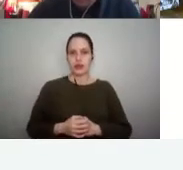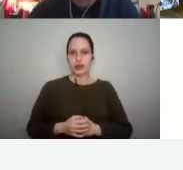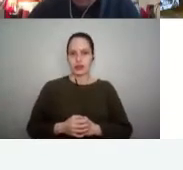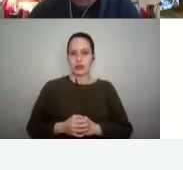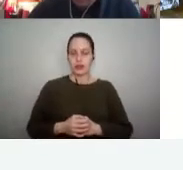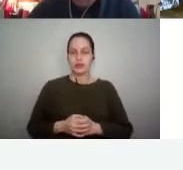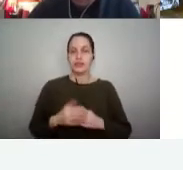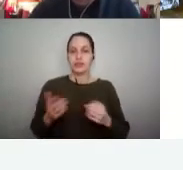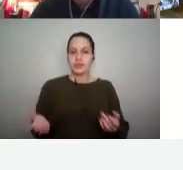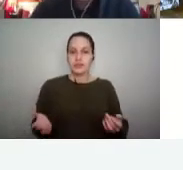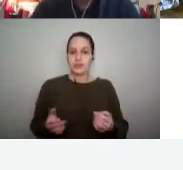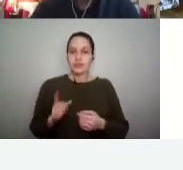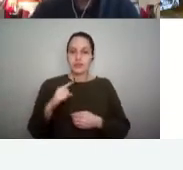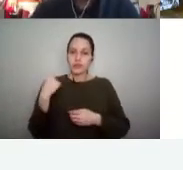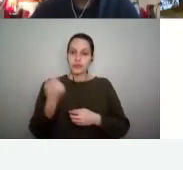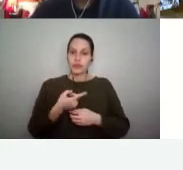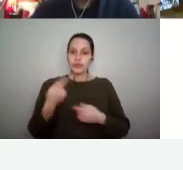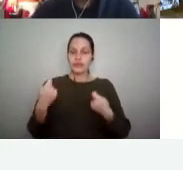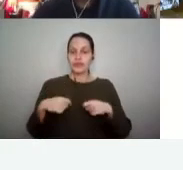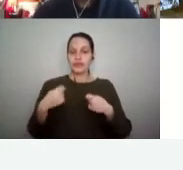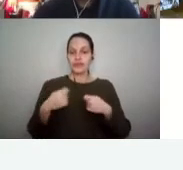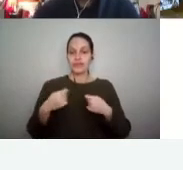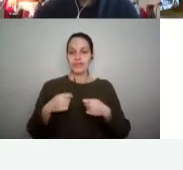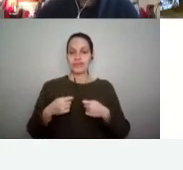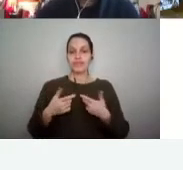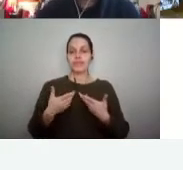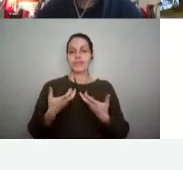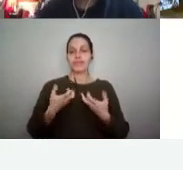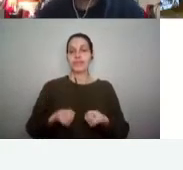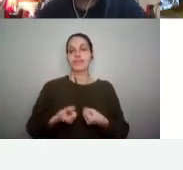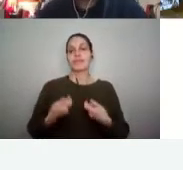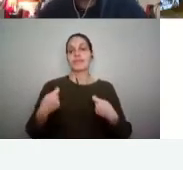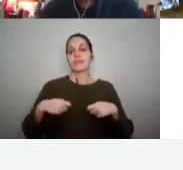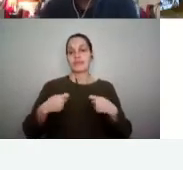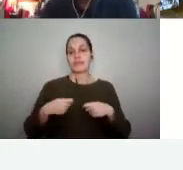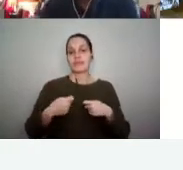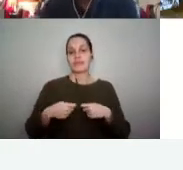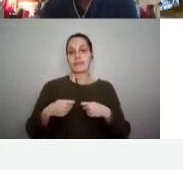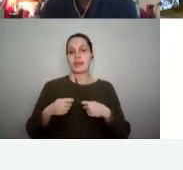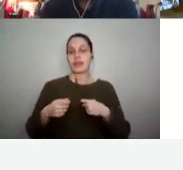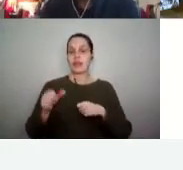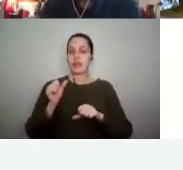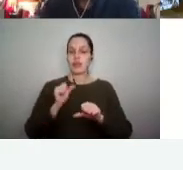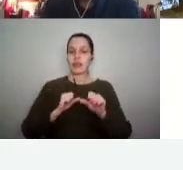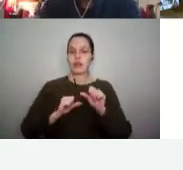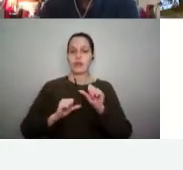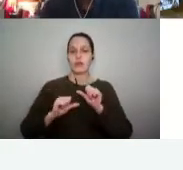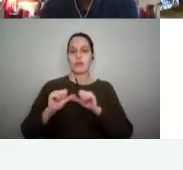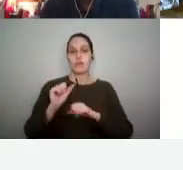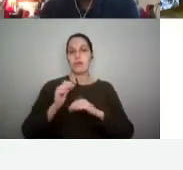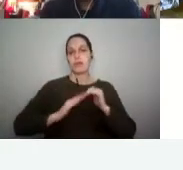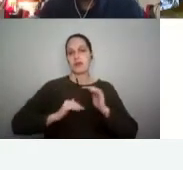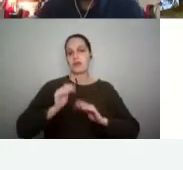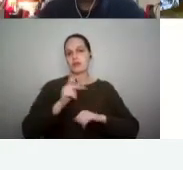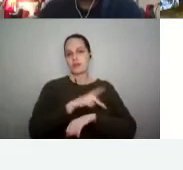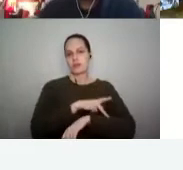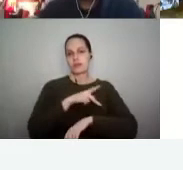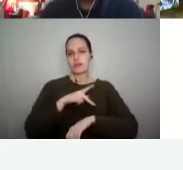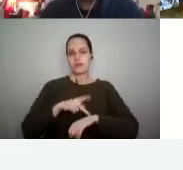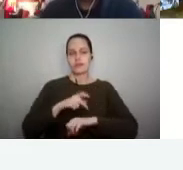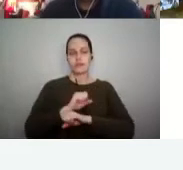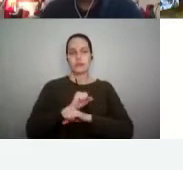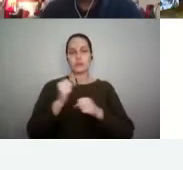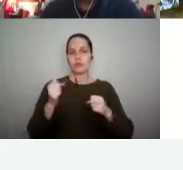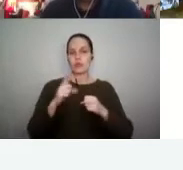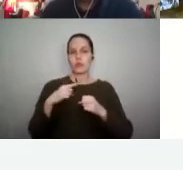Portanto, né, nós precisamos assumir essa necessidade de transformar nossas práticas pedagógicas, né? Não tem mais como nós